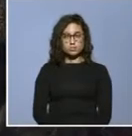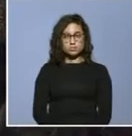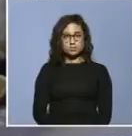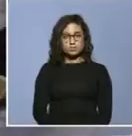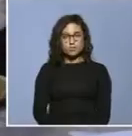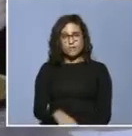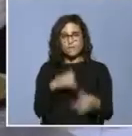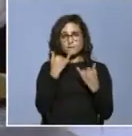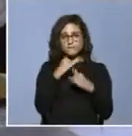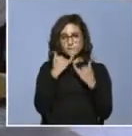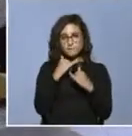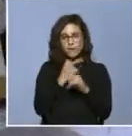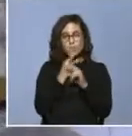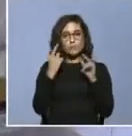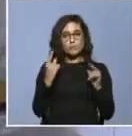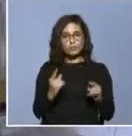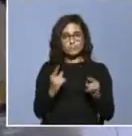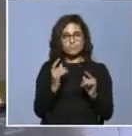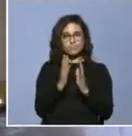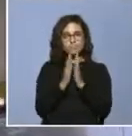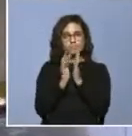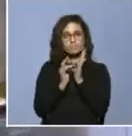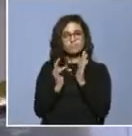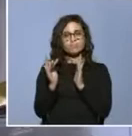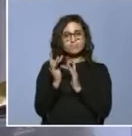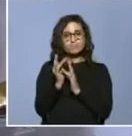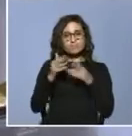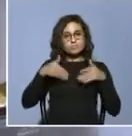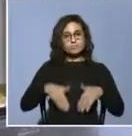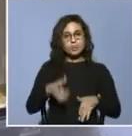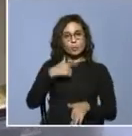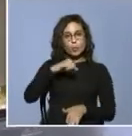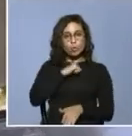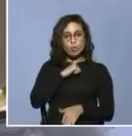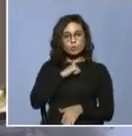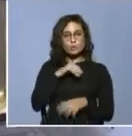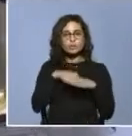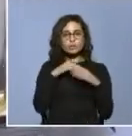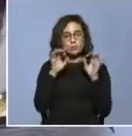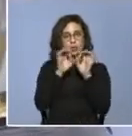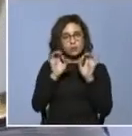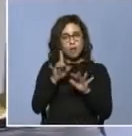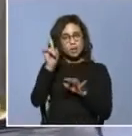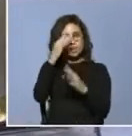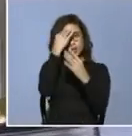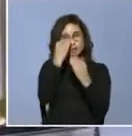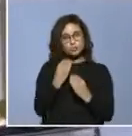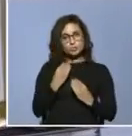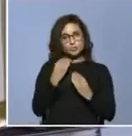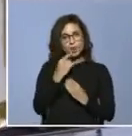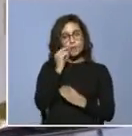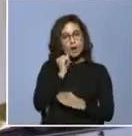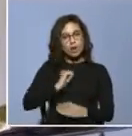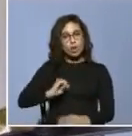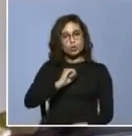cheios de alegria, porque o Senhor nasceu para nós. Rezemos como Jesus nos ensinou. Pai nosso,